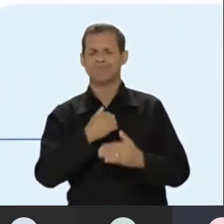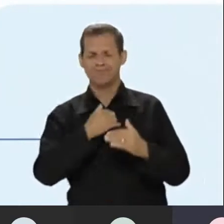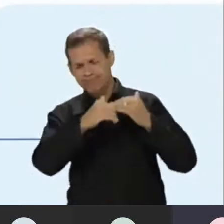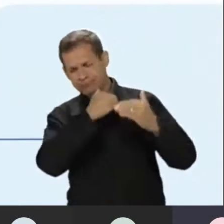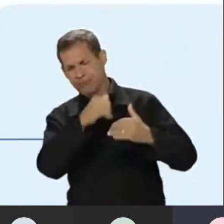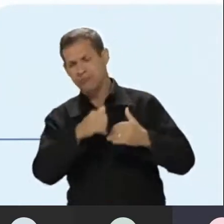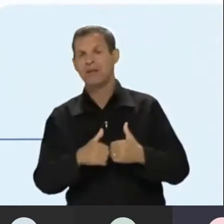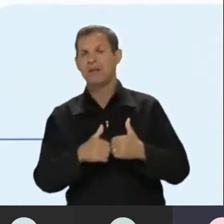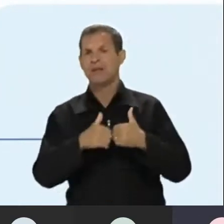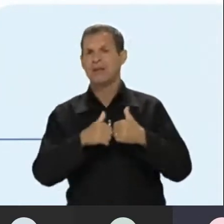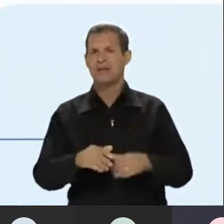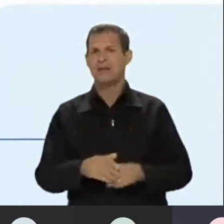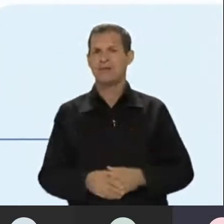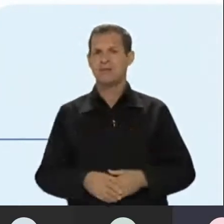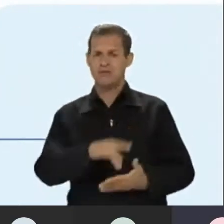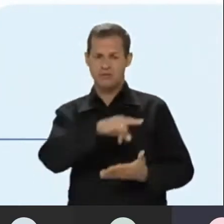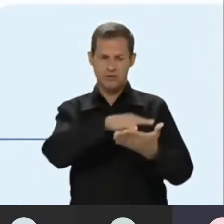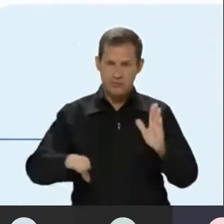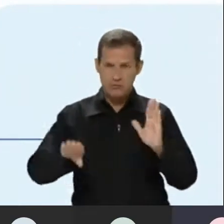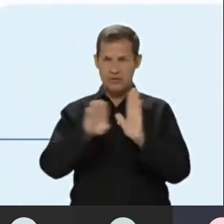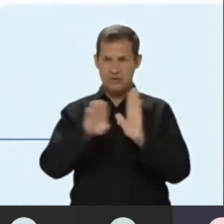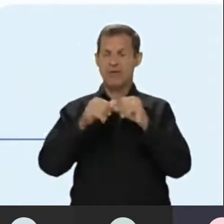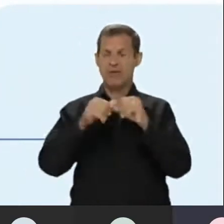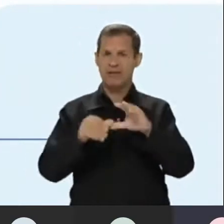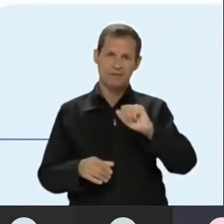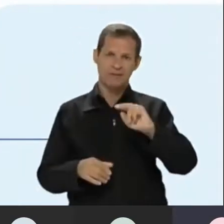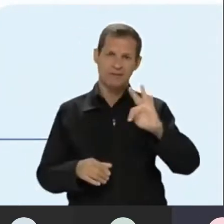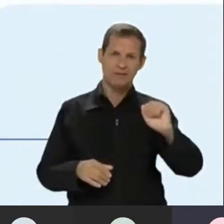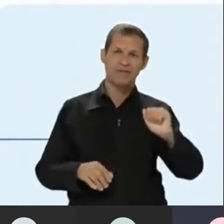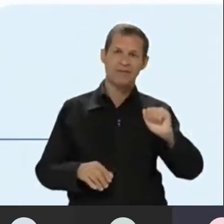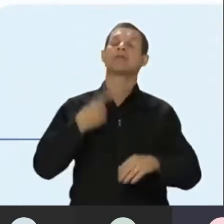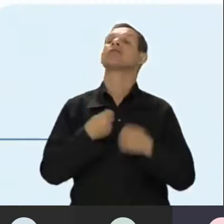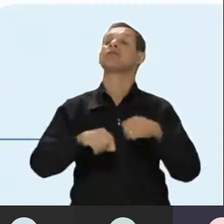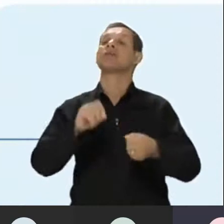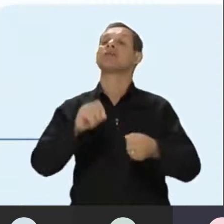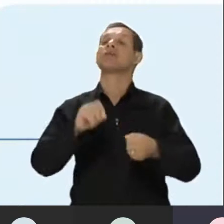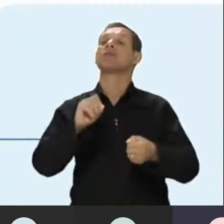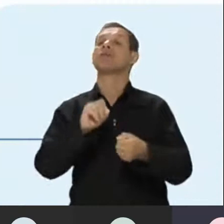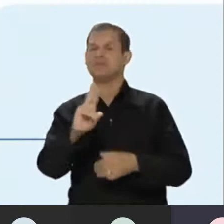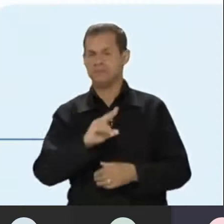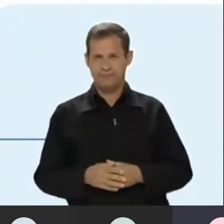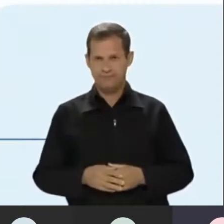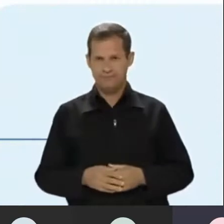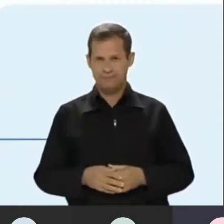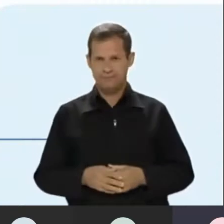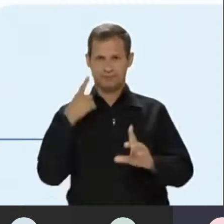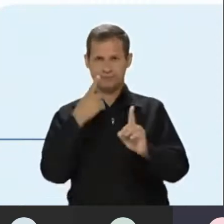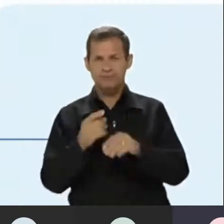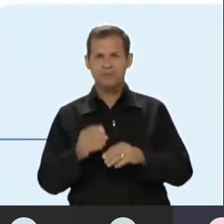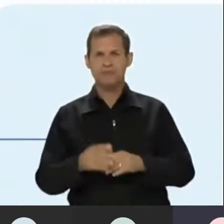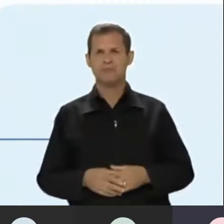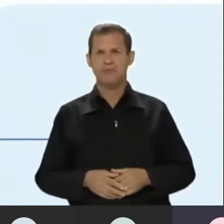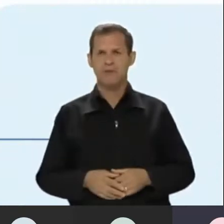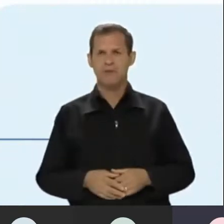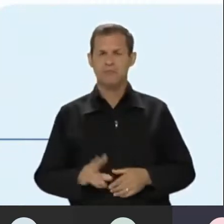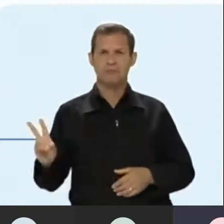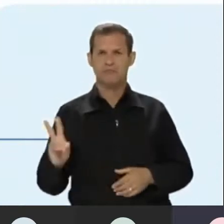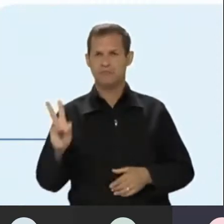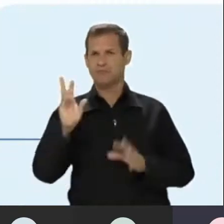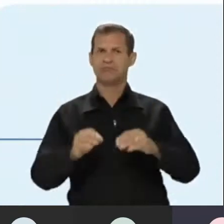gente desenvolve ela, como que a gente chega nessa carta. O que será que a gente precisa utilizar para chegar